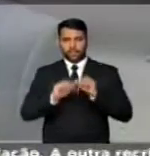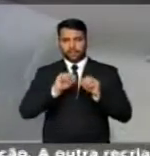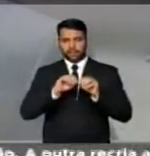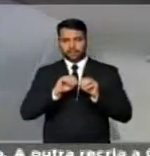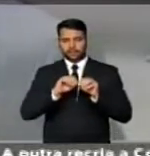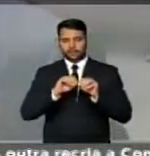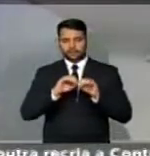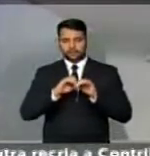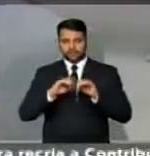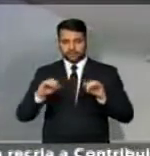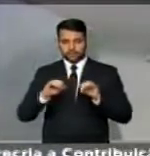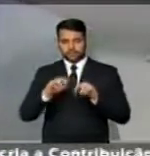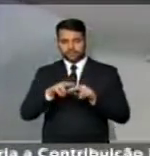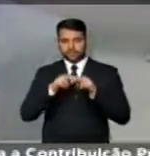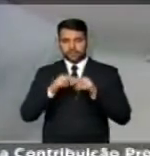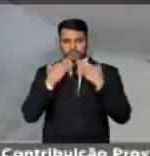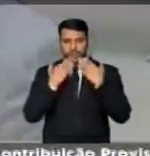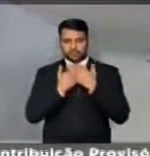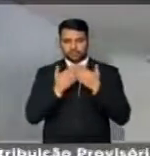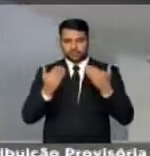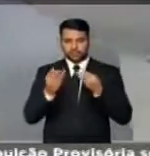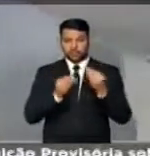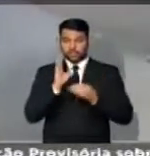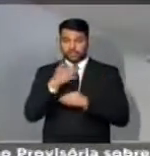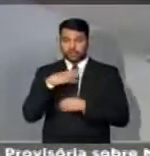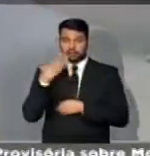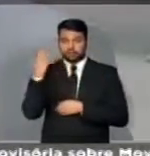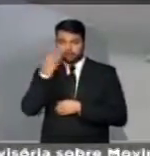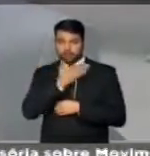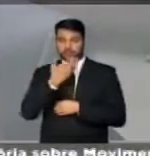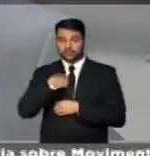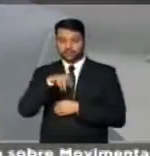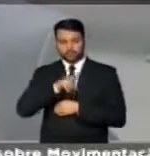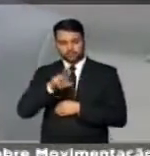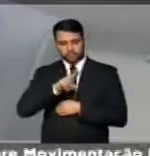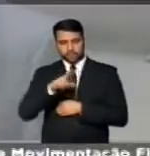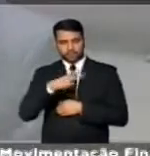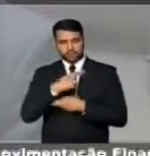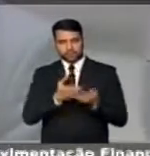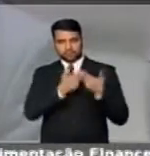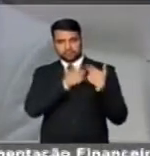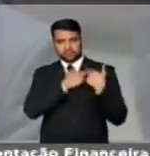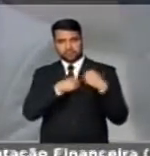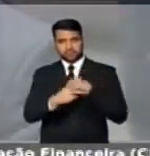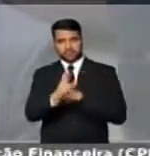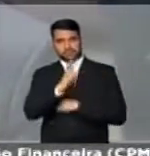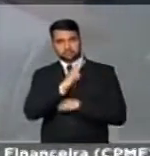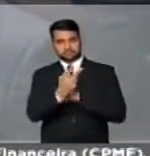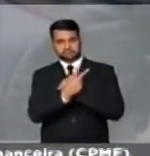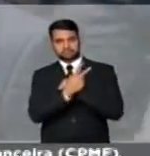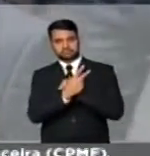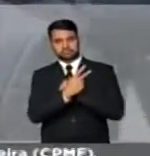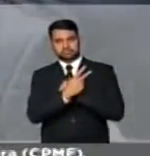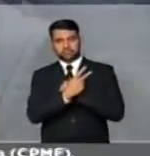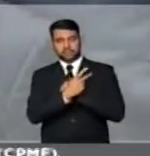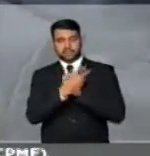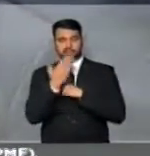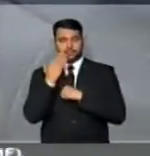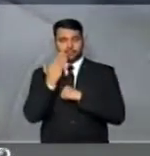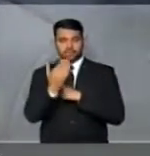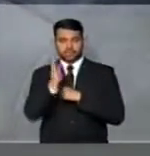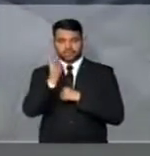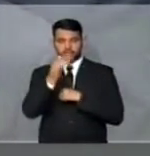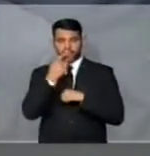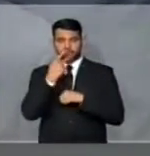que afaste, pelas demonstrações que já deu do uso do cargo para sua defesa pessoal, que estão colocados